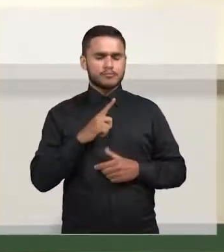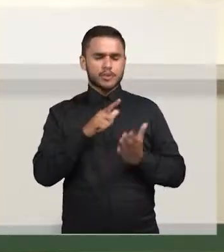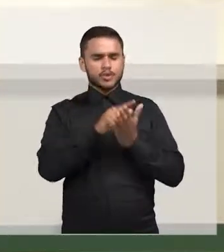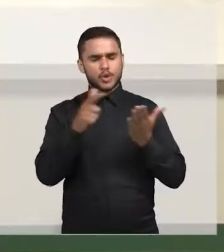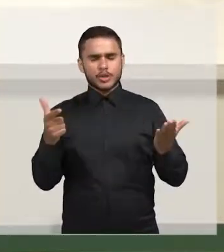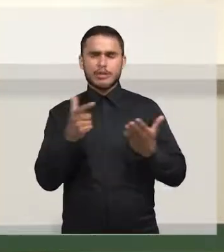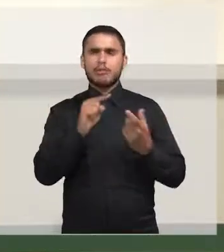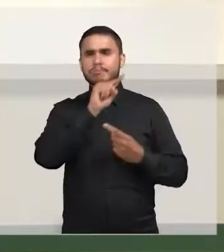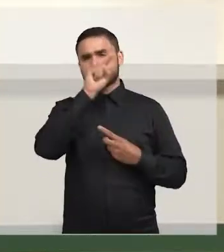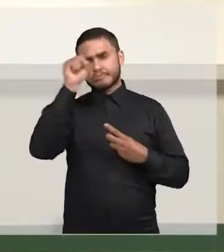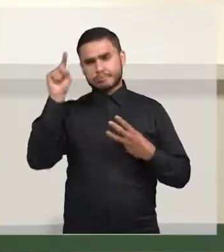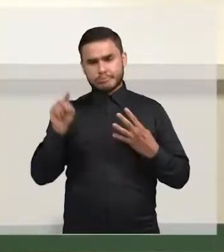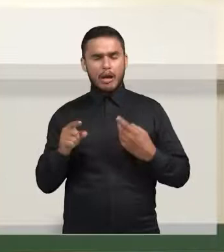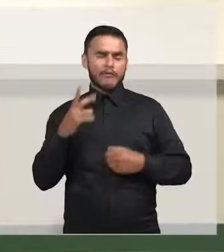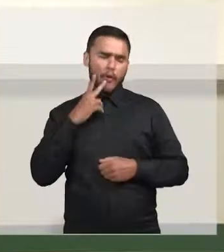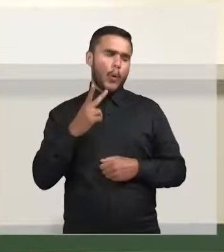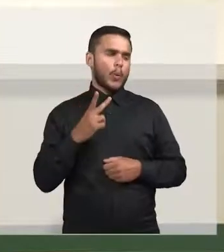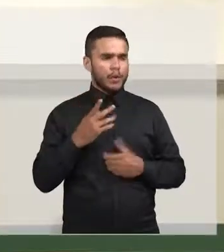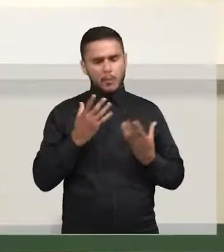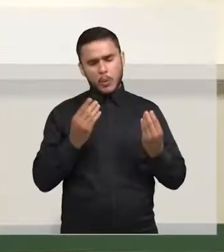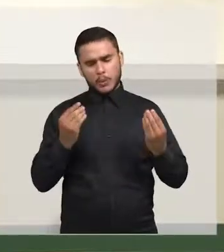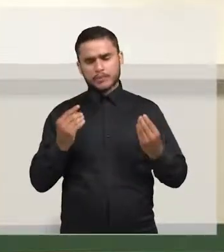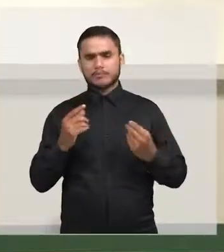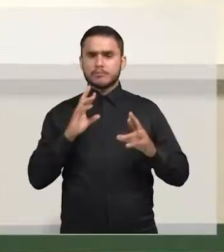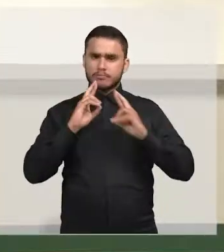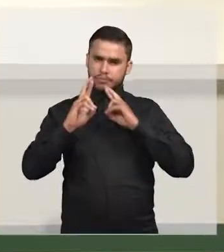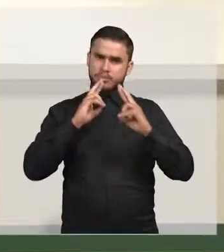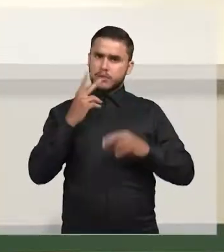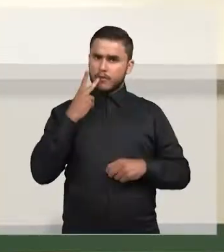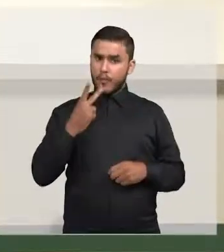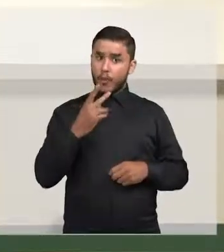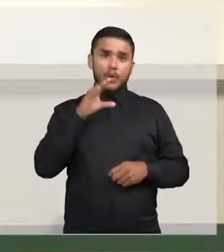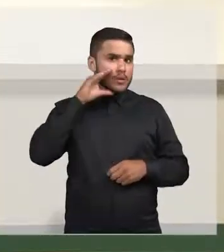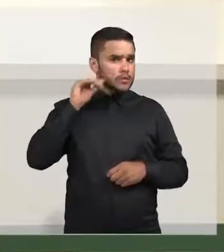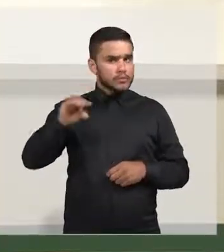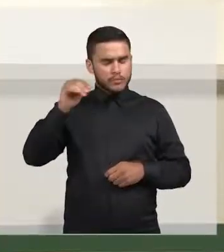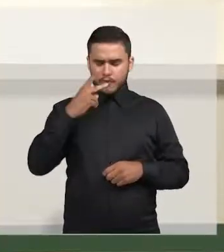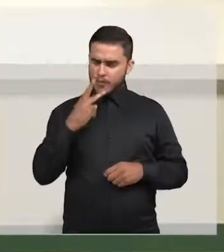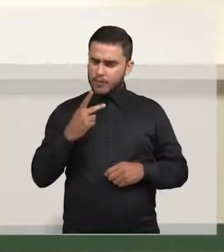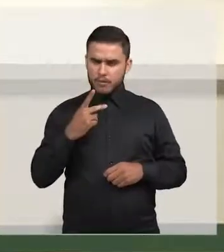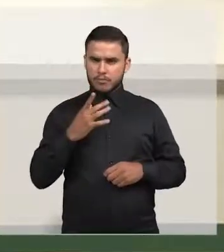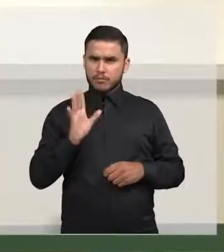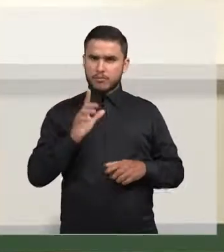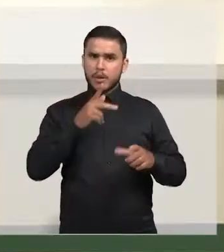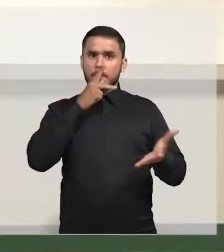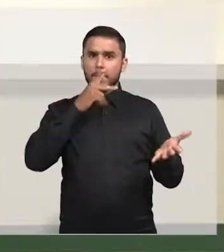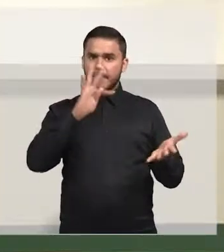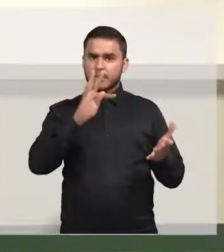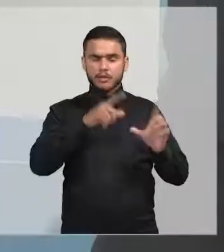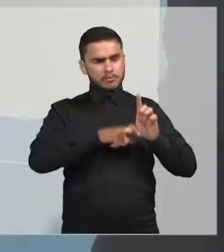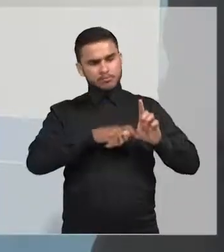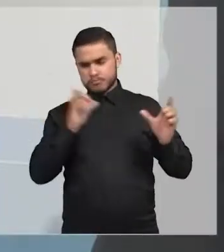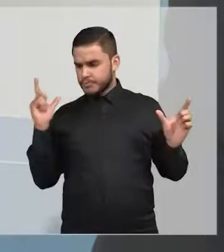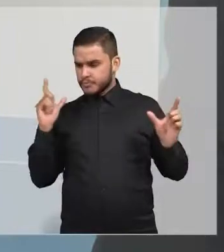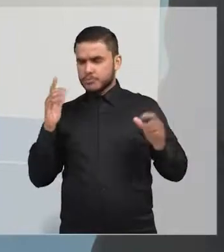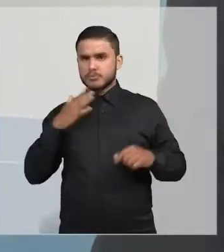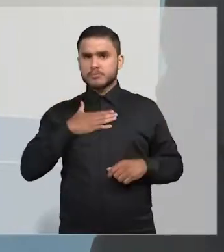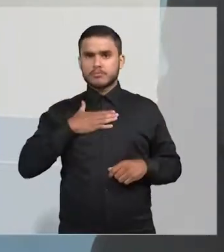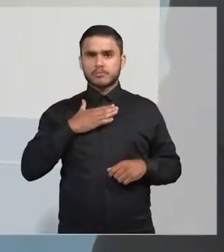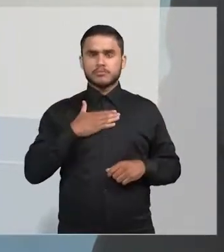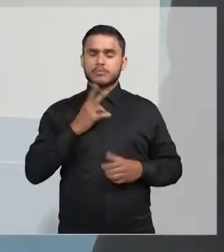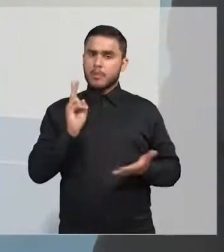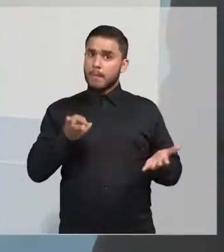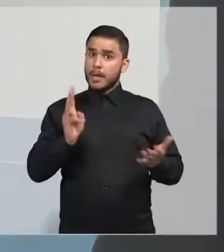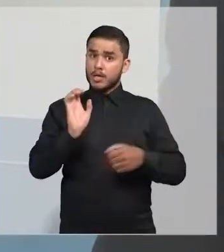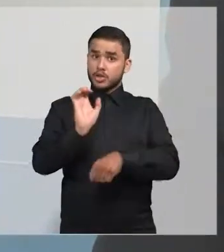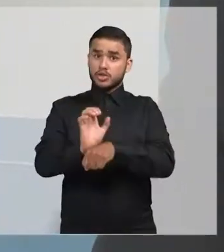ele falou, um caso específico que você está falando. Falou pesado e mostrou a ruptura dele com o PT a nível nacional. Claro que aqui no Ceará não muda Carlos, nada. É interessante,